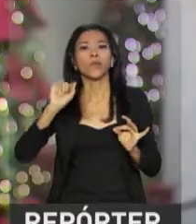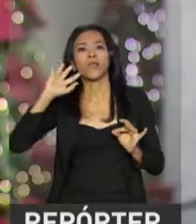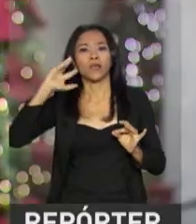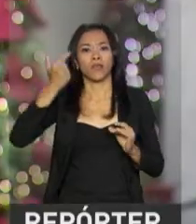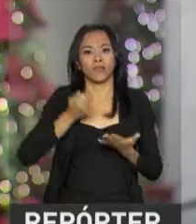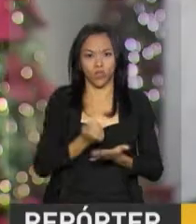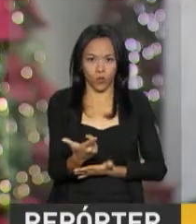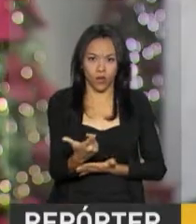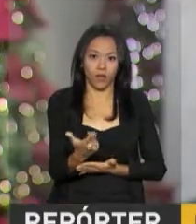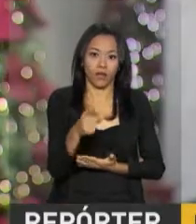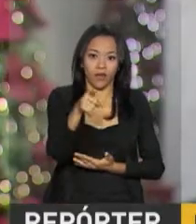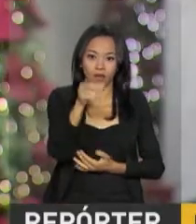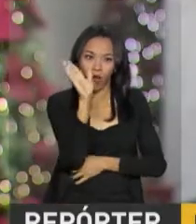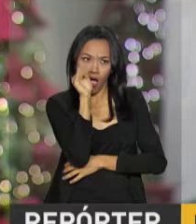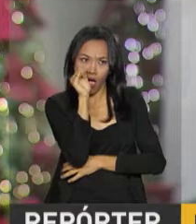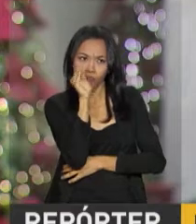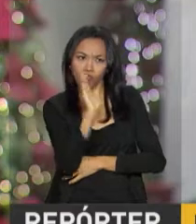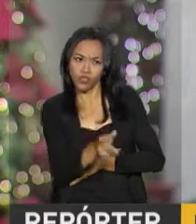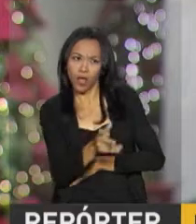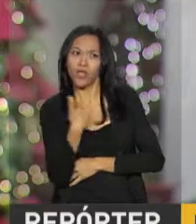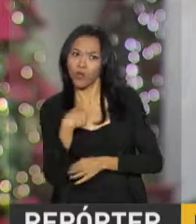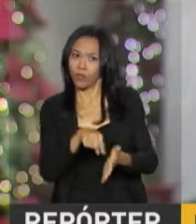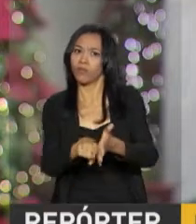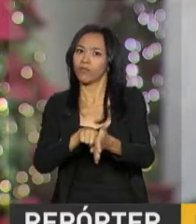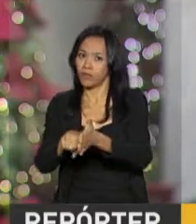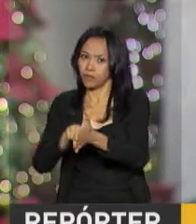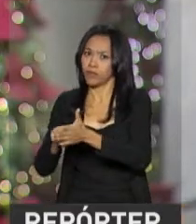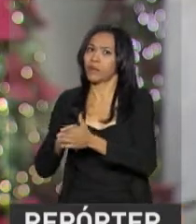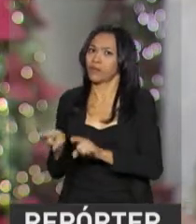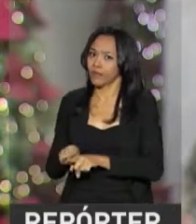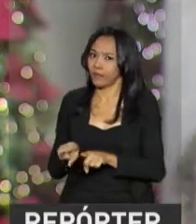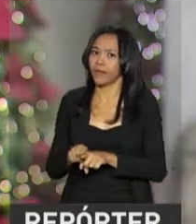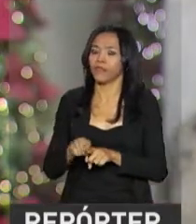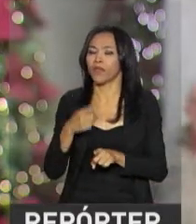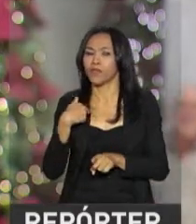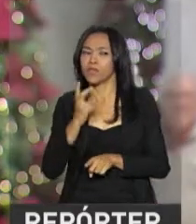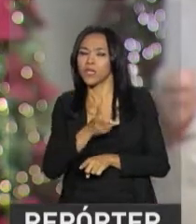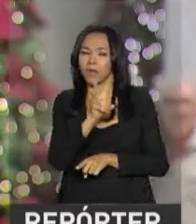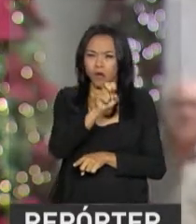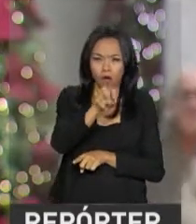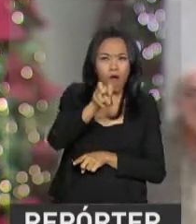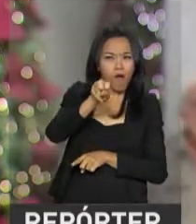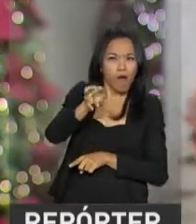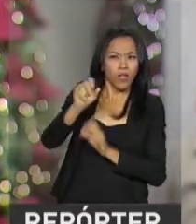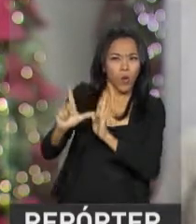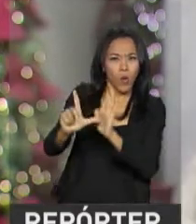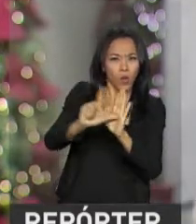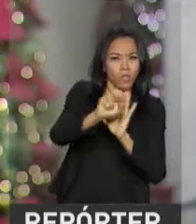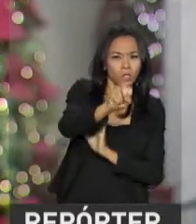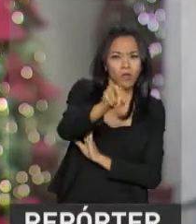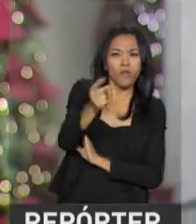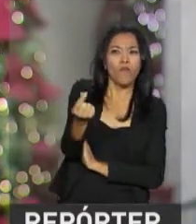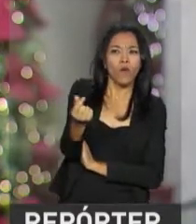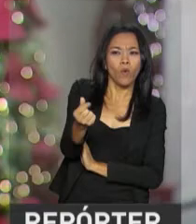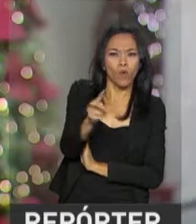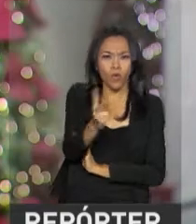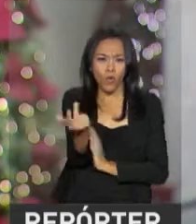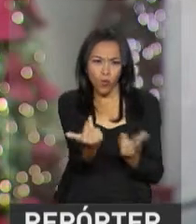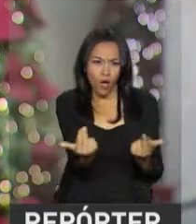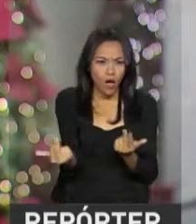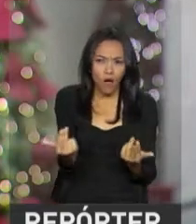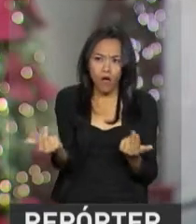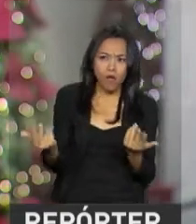Eu dei uma olhadinha e tenho pesquisado também. Eu fico sempre olhando as mesmas lojas, os mesmos preços para ver se tem